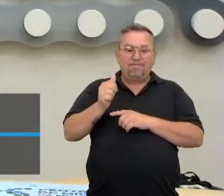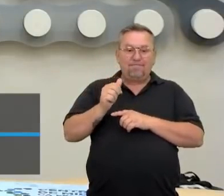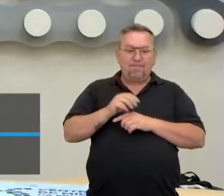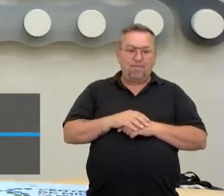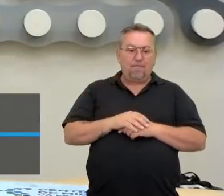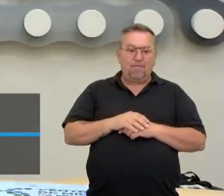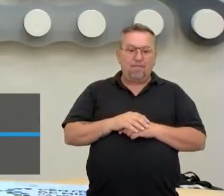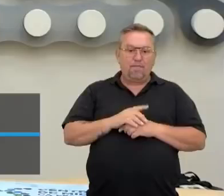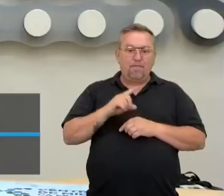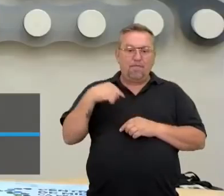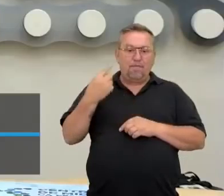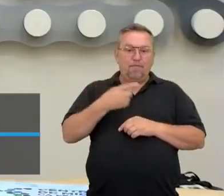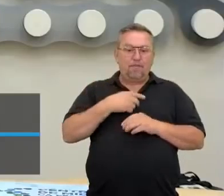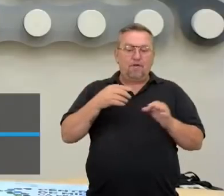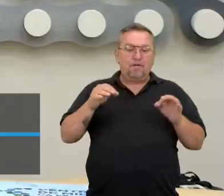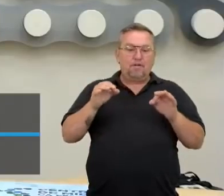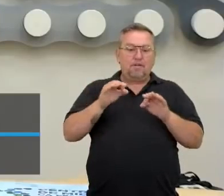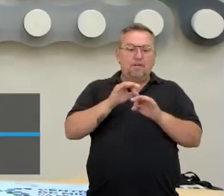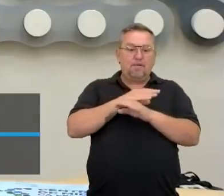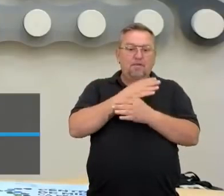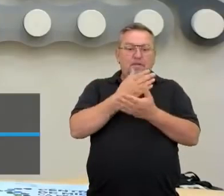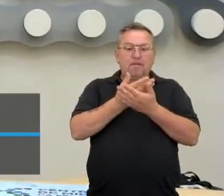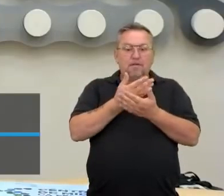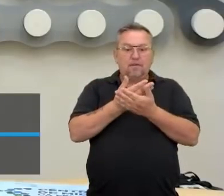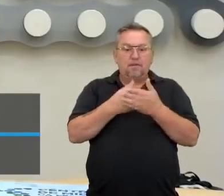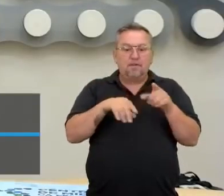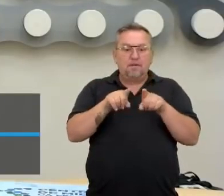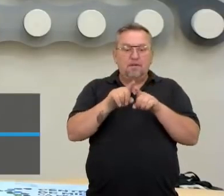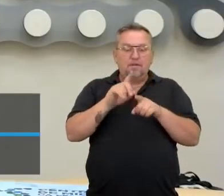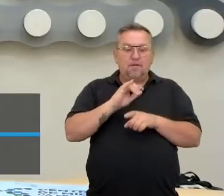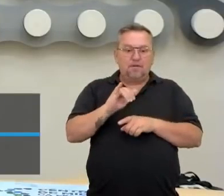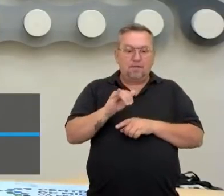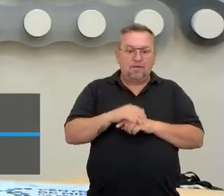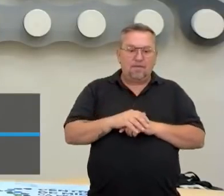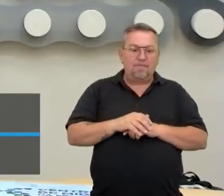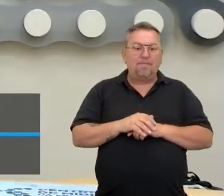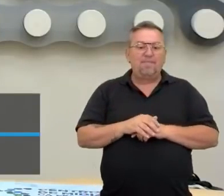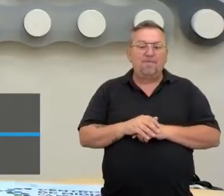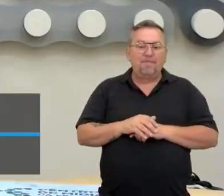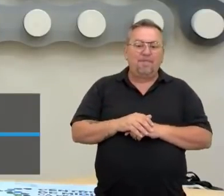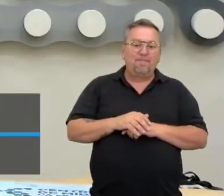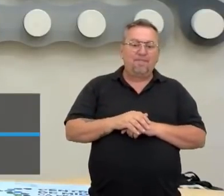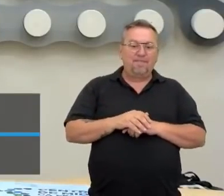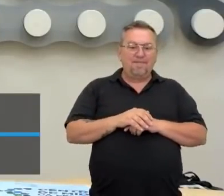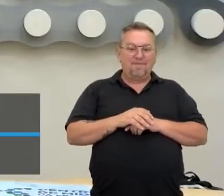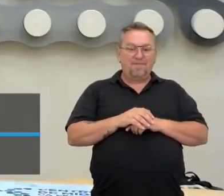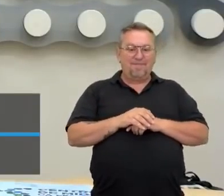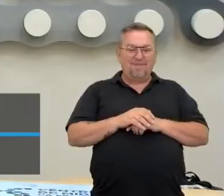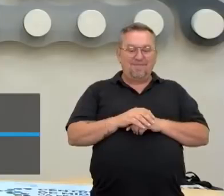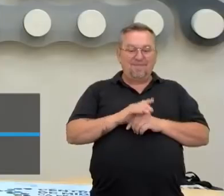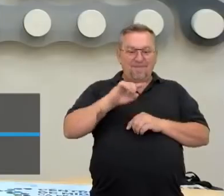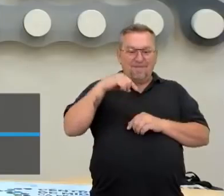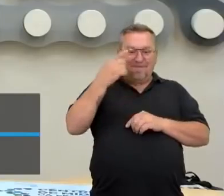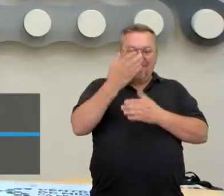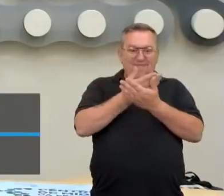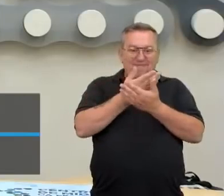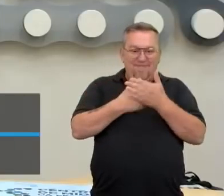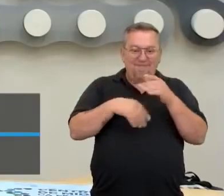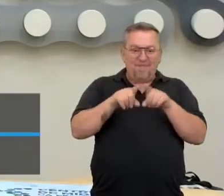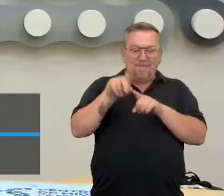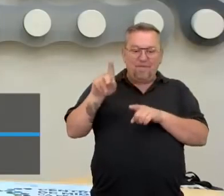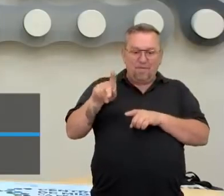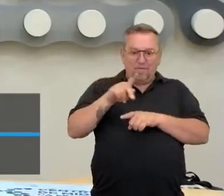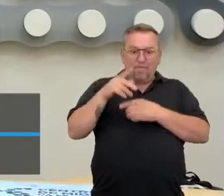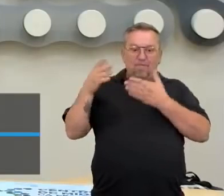Então, nós aí já estamos no finalzinho da nossa aula e tem uns recadinhos a mais hoje, então só para relembrar, na próxima aula então tem outra